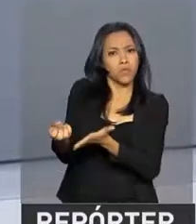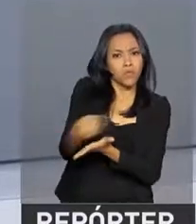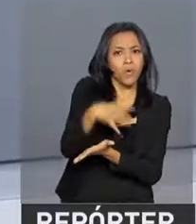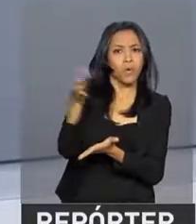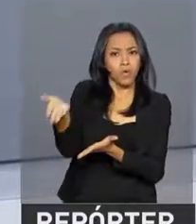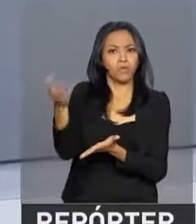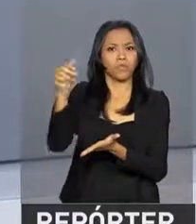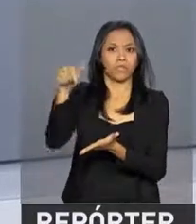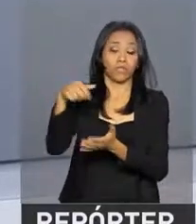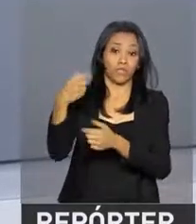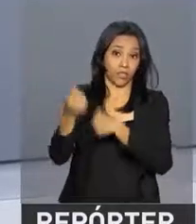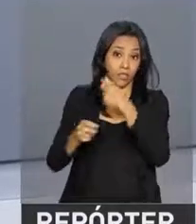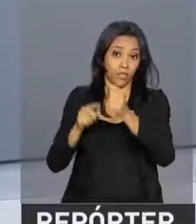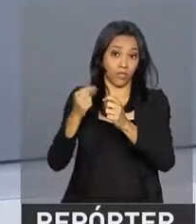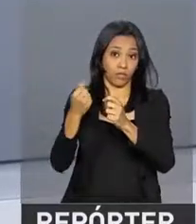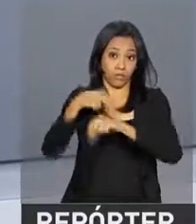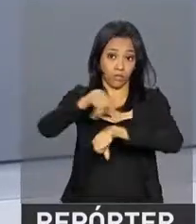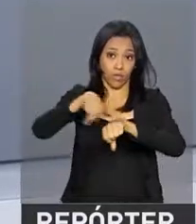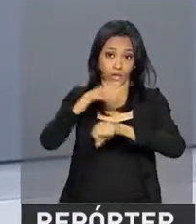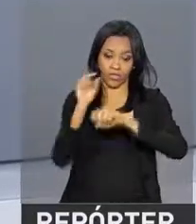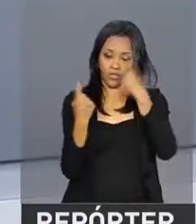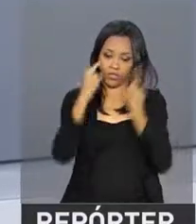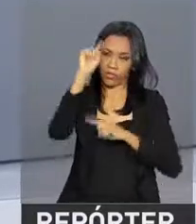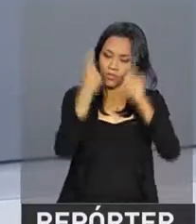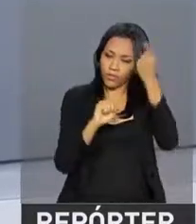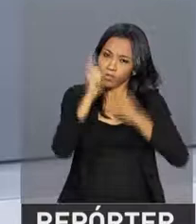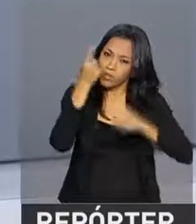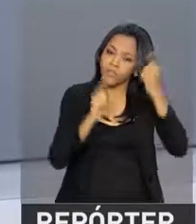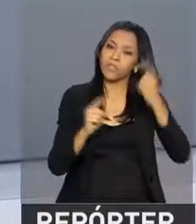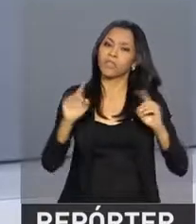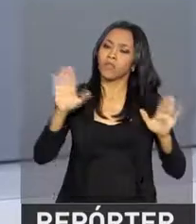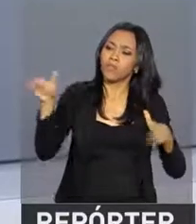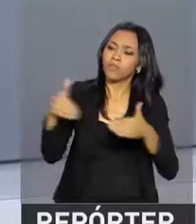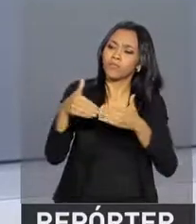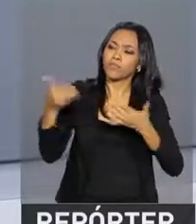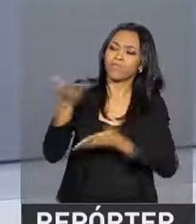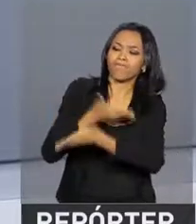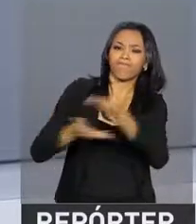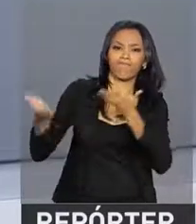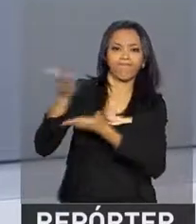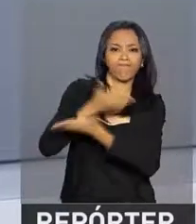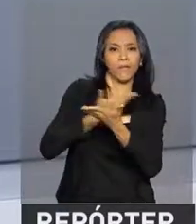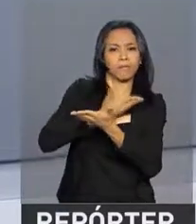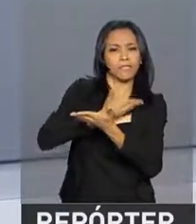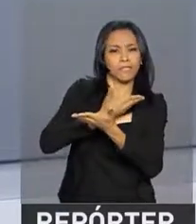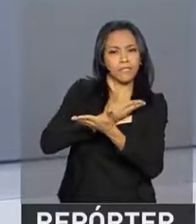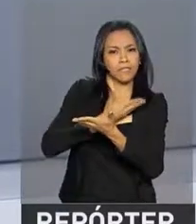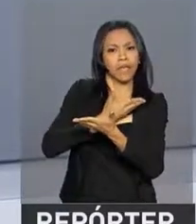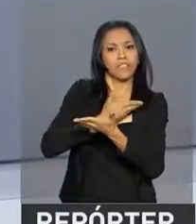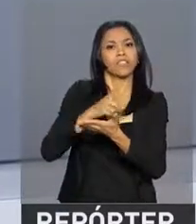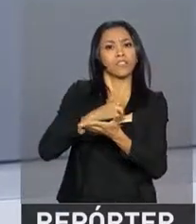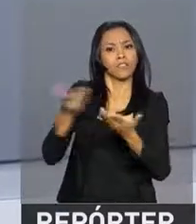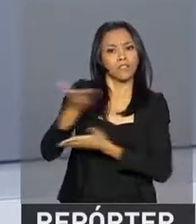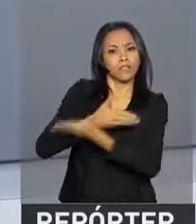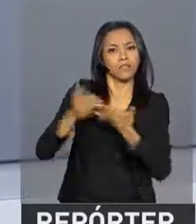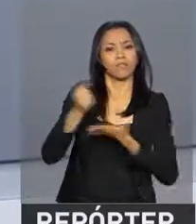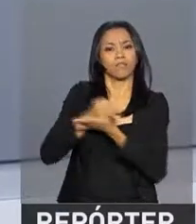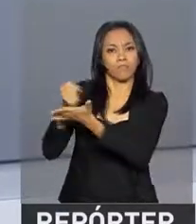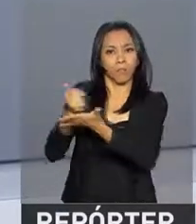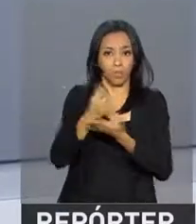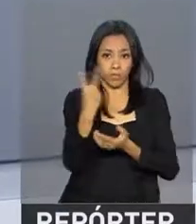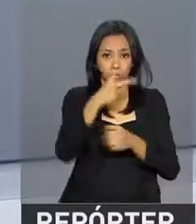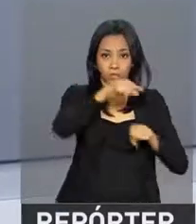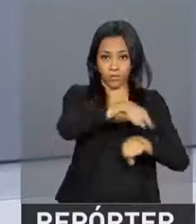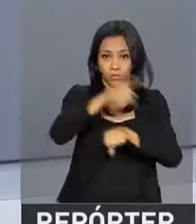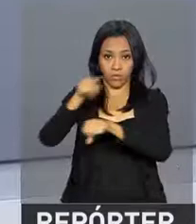autoridades chilenas em favor do contínuo estreitamento dos fortes laços de amizade e cooperação que unem Brasil e Chile.